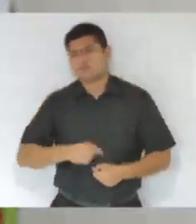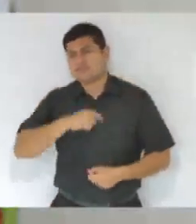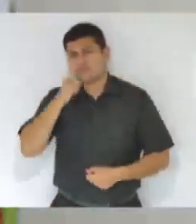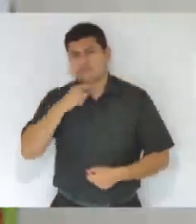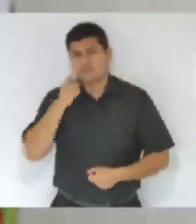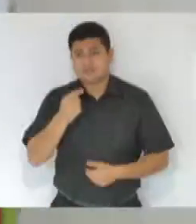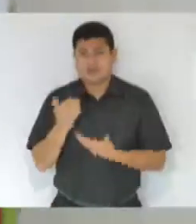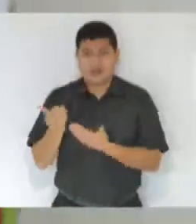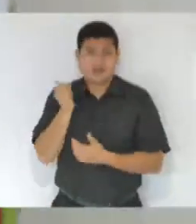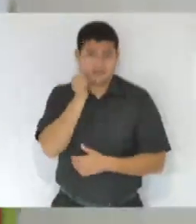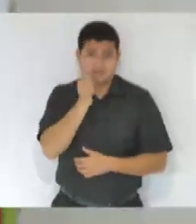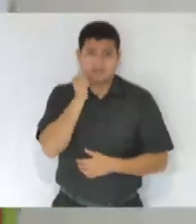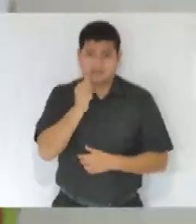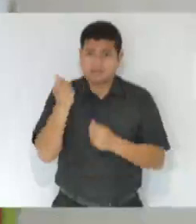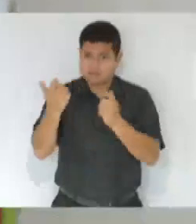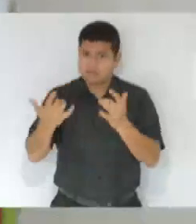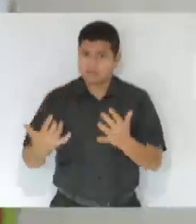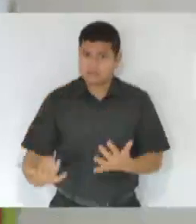da Greta.